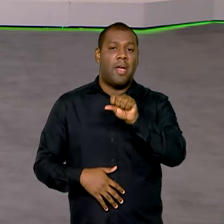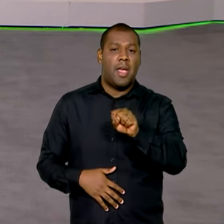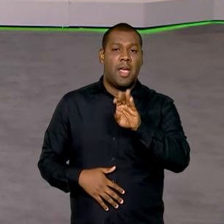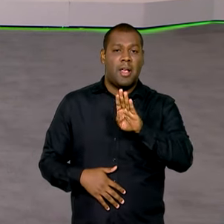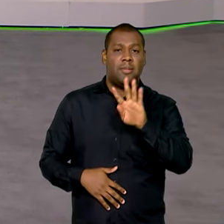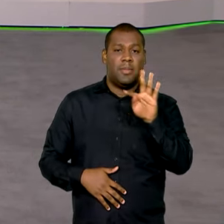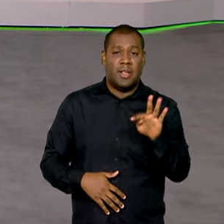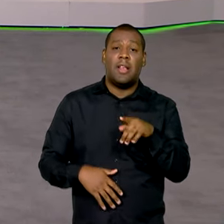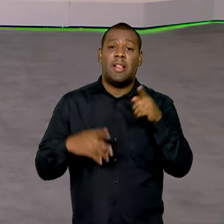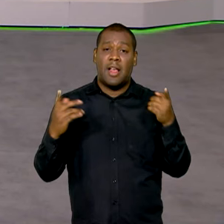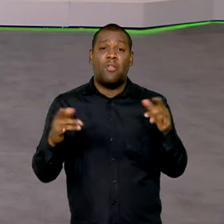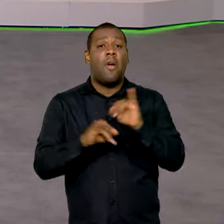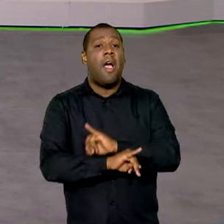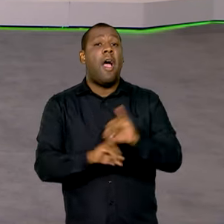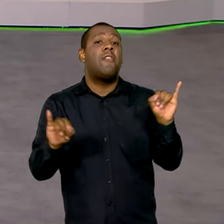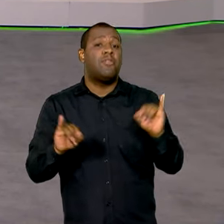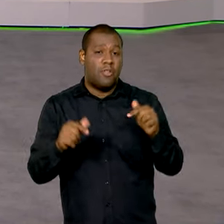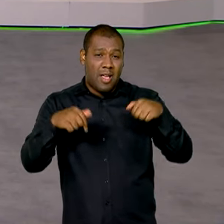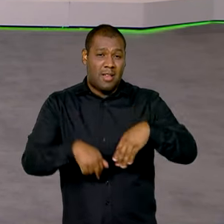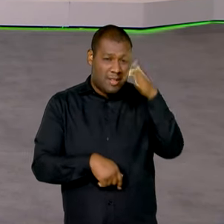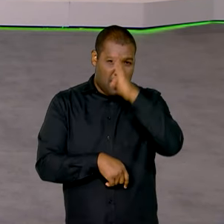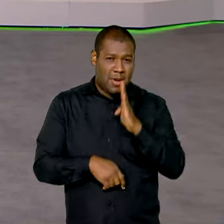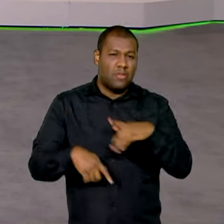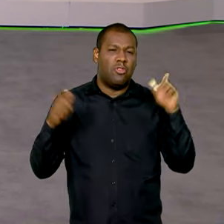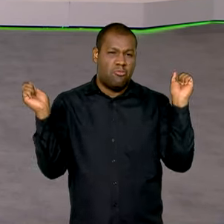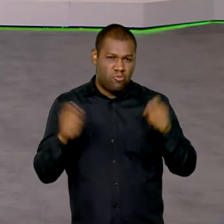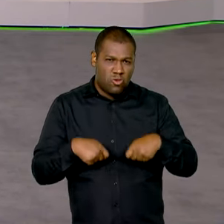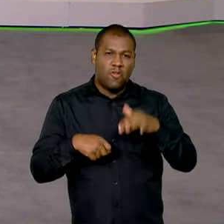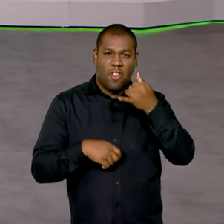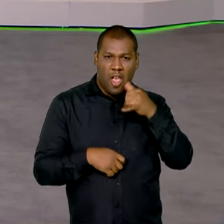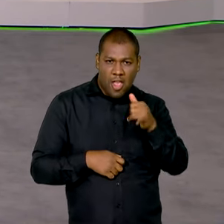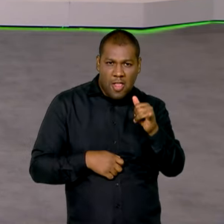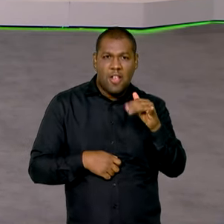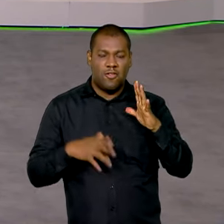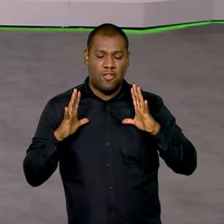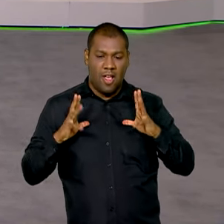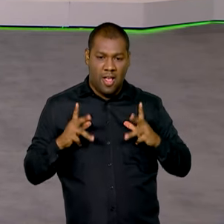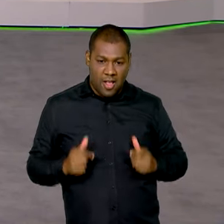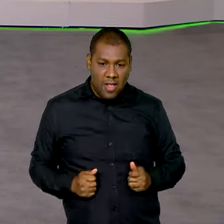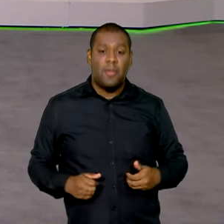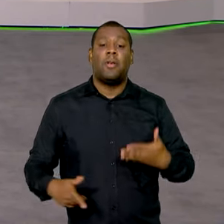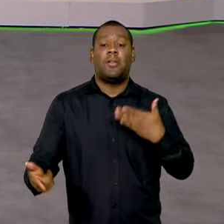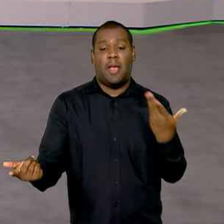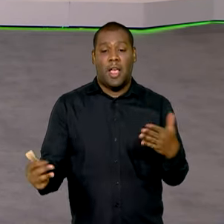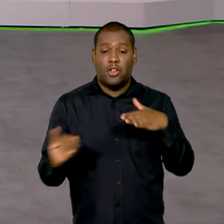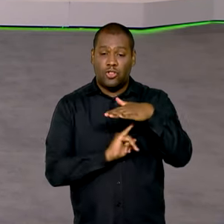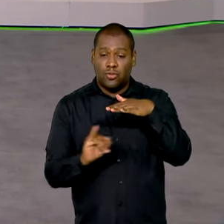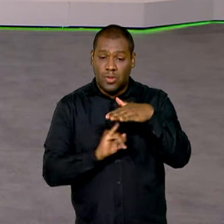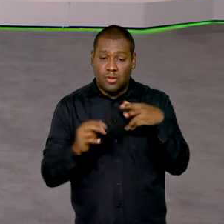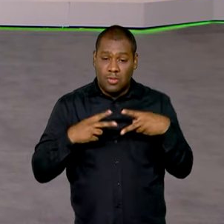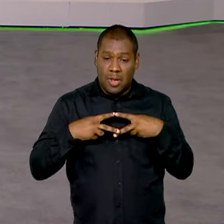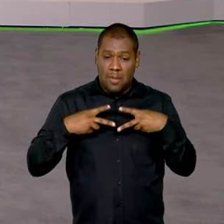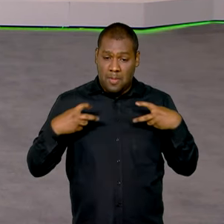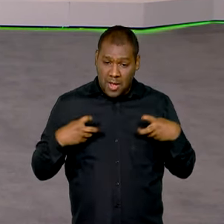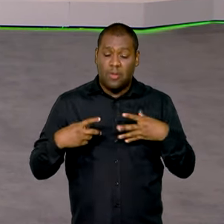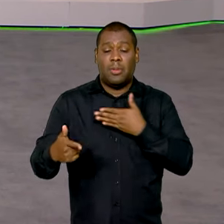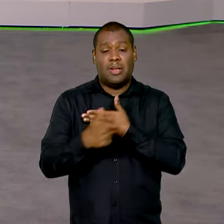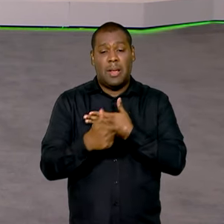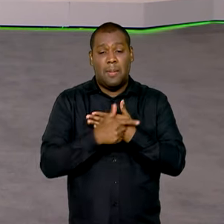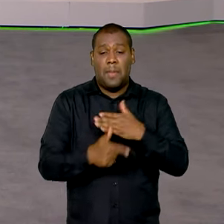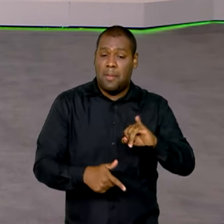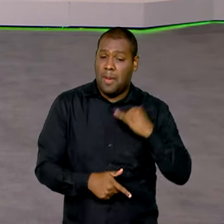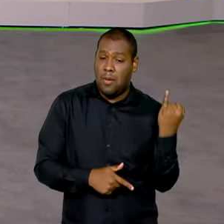país em produzir energia renovável e destacou a importância da Petrobras no mercado brasileiro e no processo